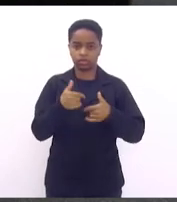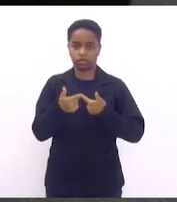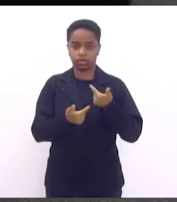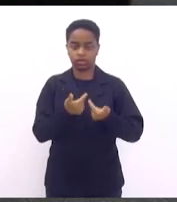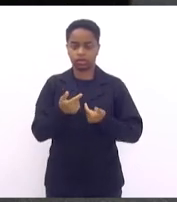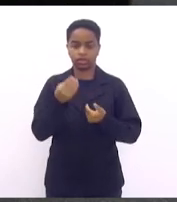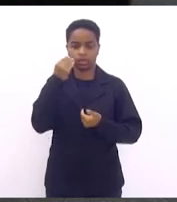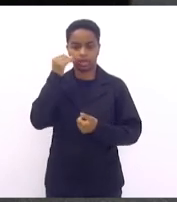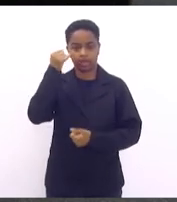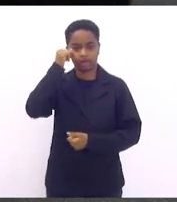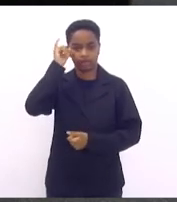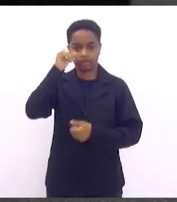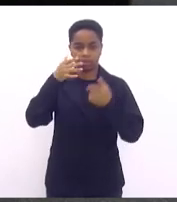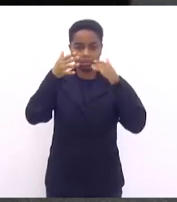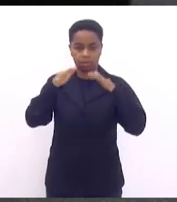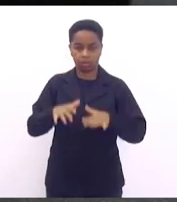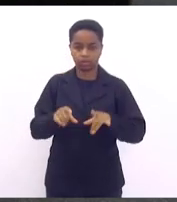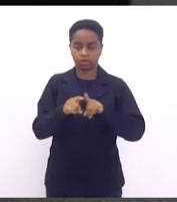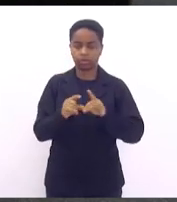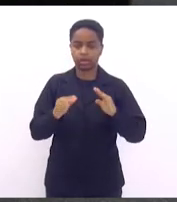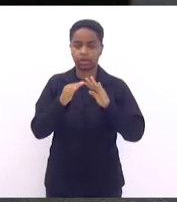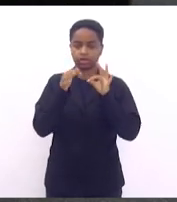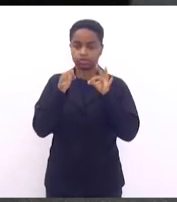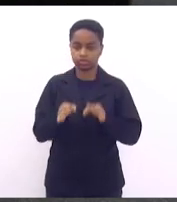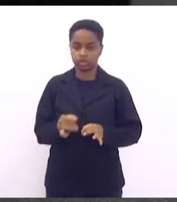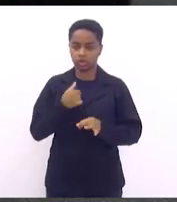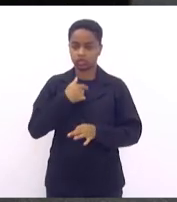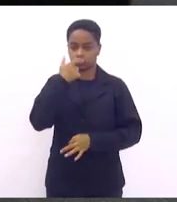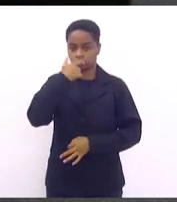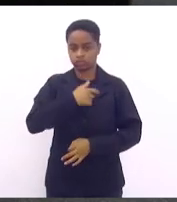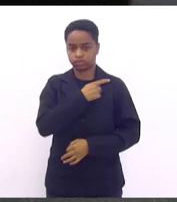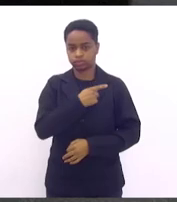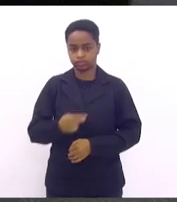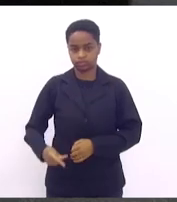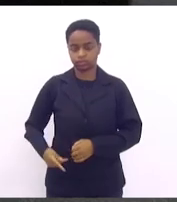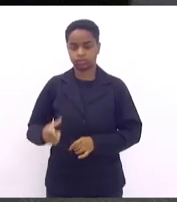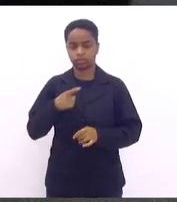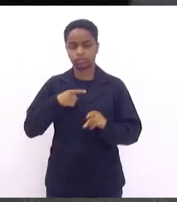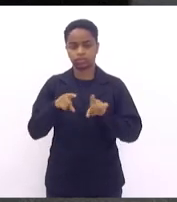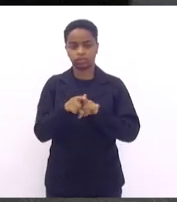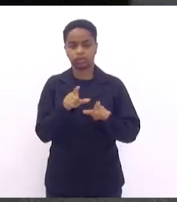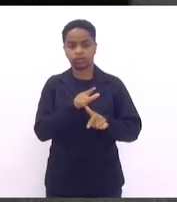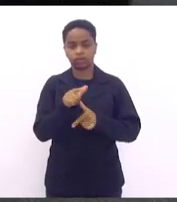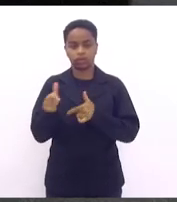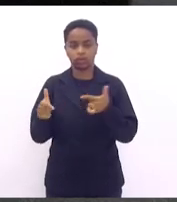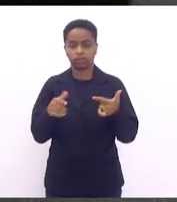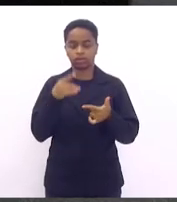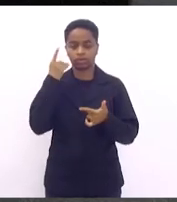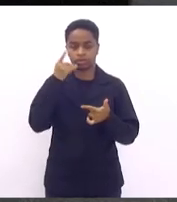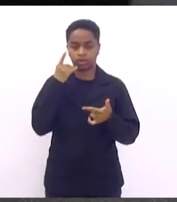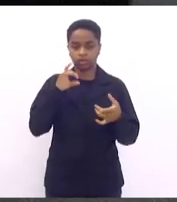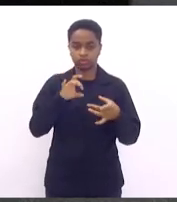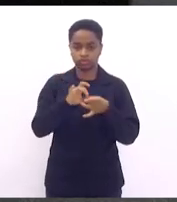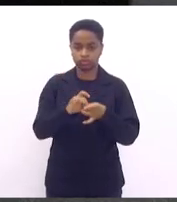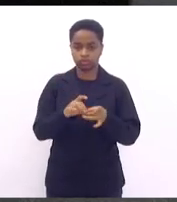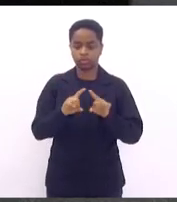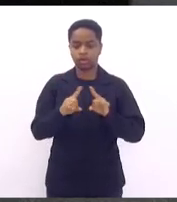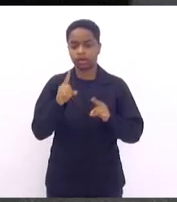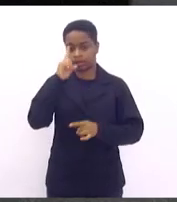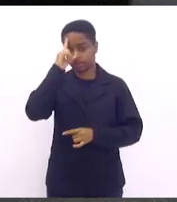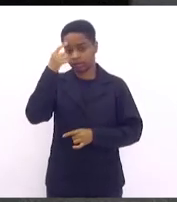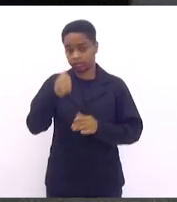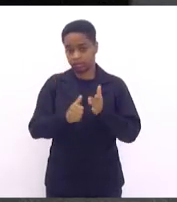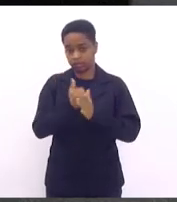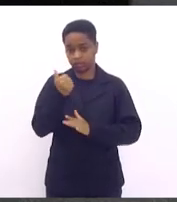às Tragédias e por Moradia Digna, a qual presido, e a gente tem muitos deputados aqui signatários. A ideia desse primeiro